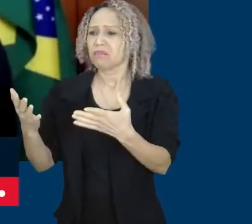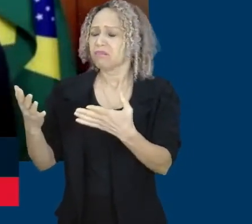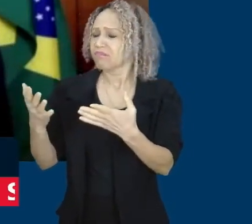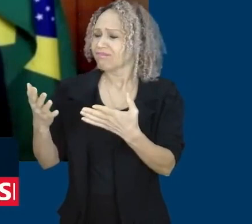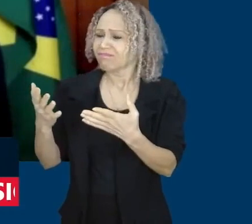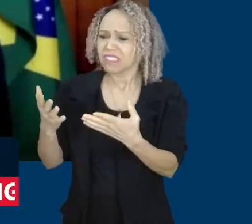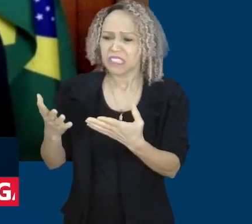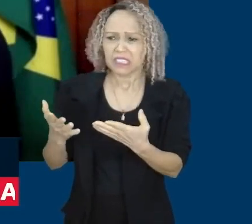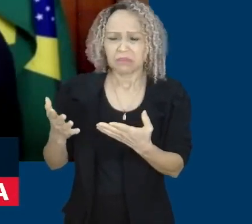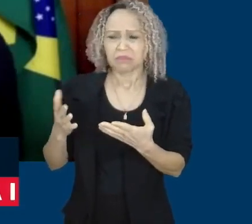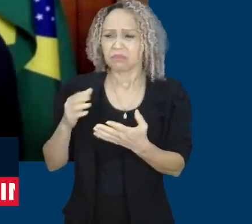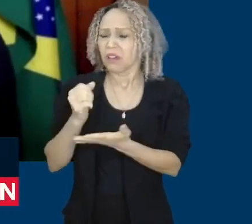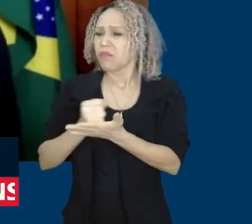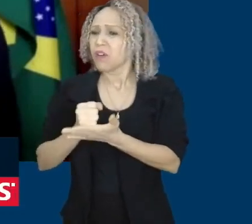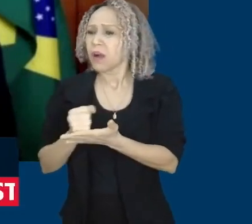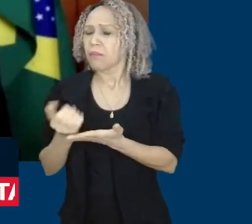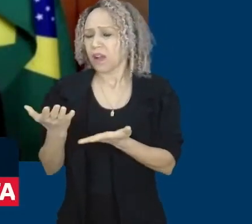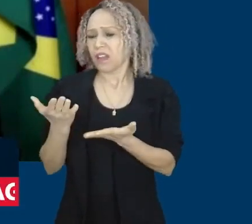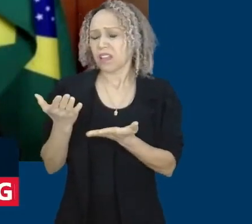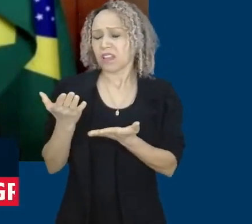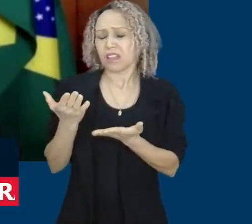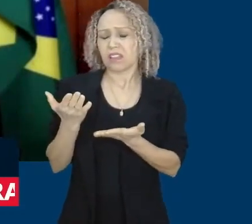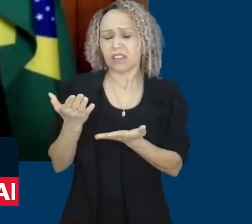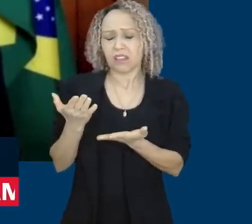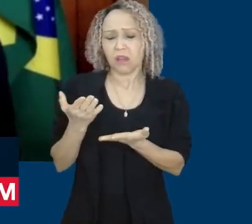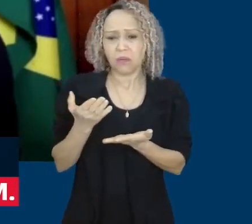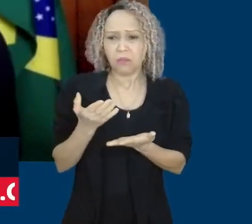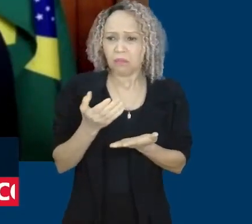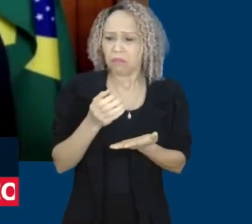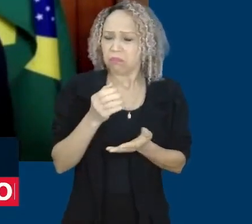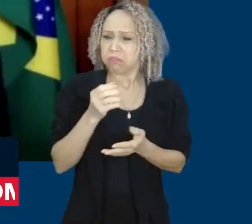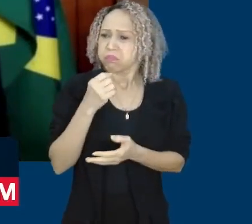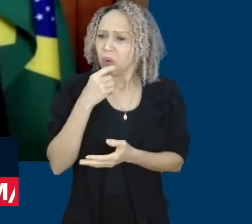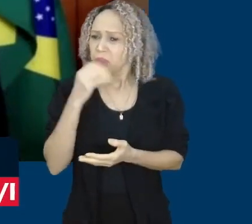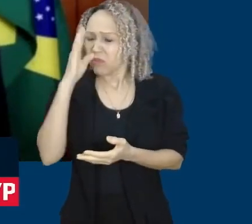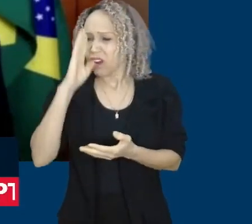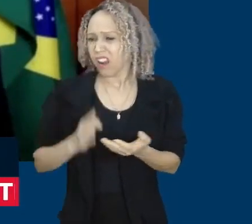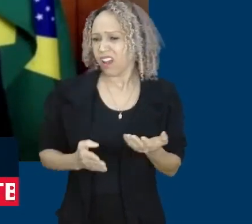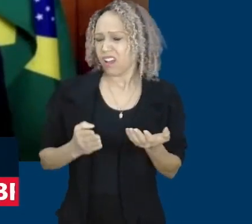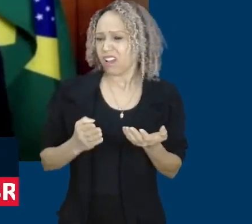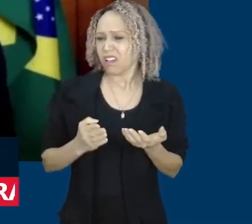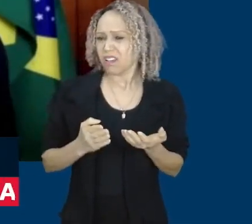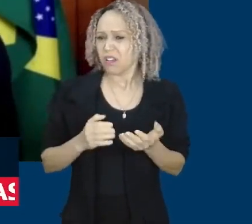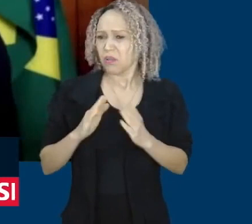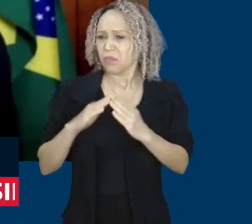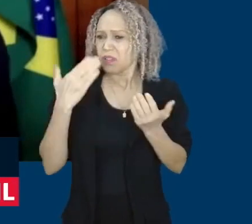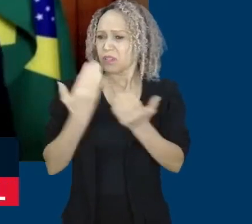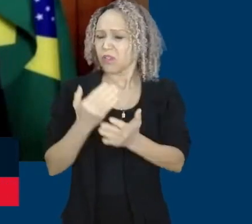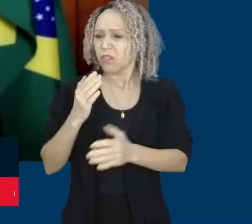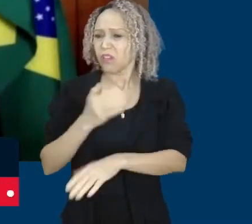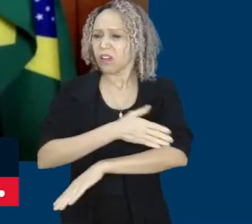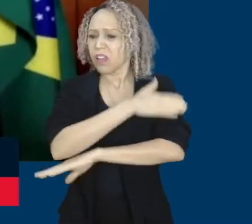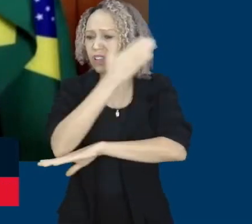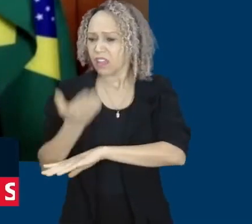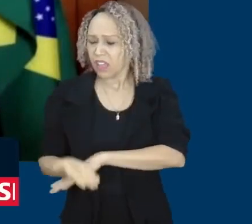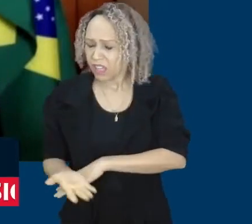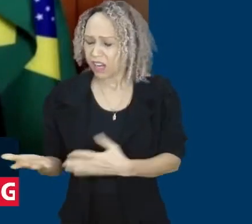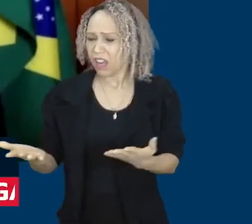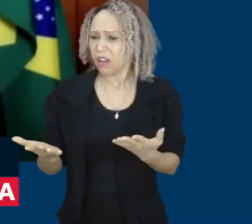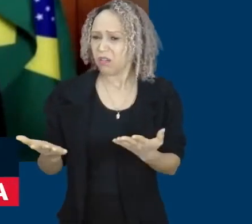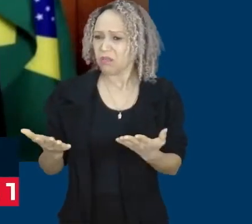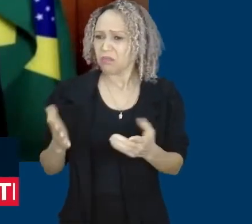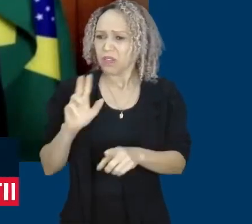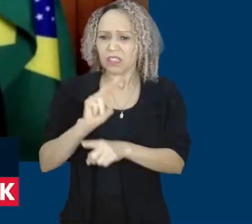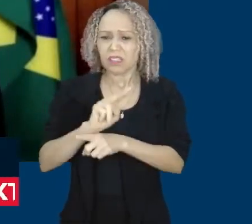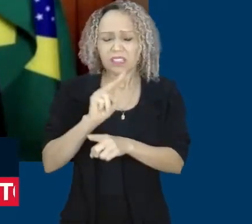salário mínimo, não tem dinheiro para a escola em tempo integral, não tem dinheiro para o SUS, para o Sistema Único de Saúde. Então, evidente que o Bolsonaro,